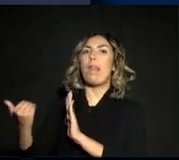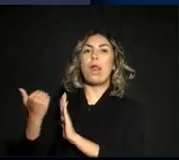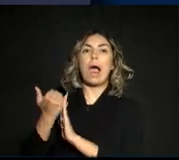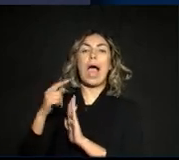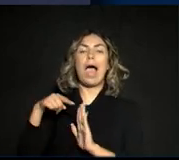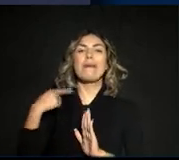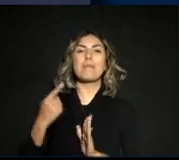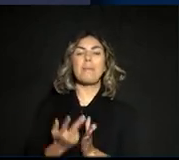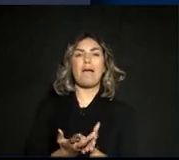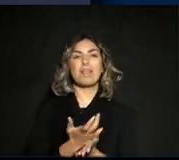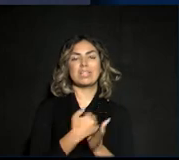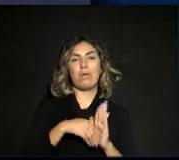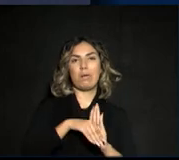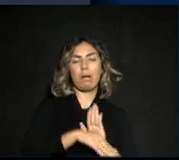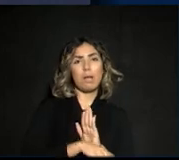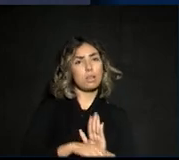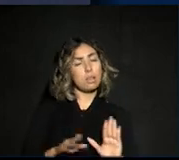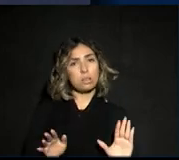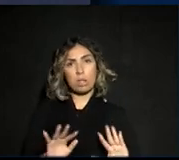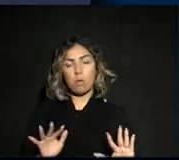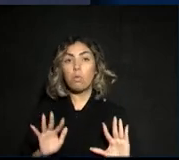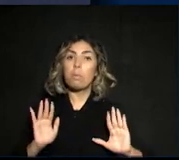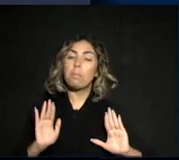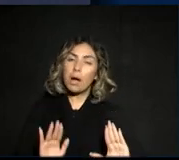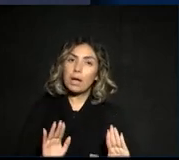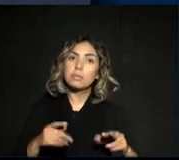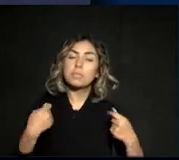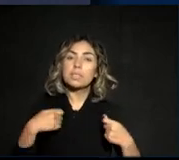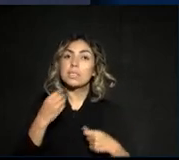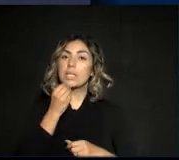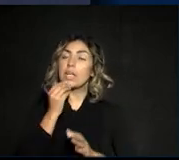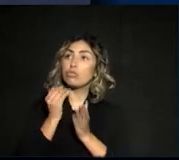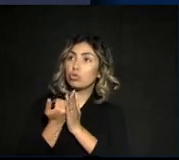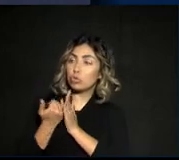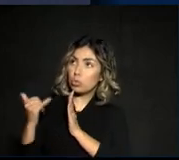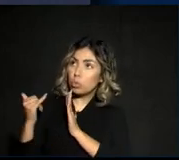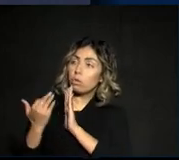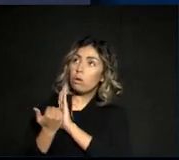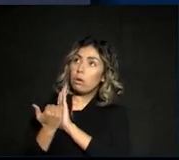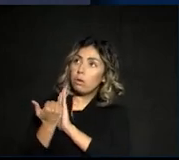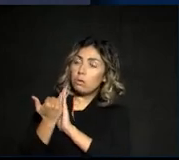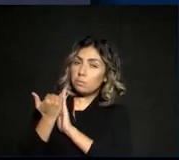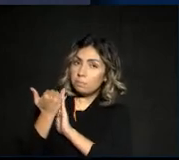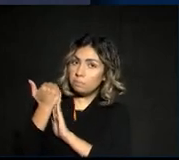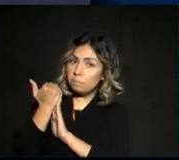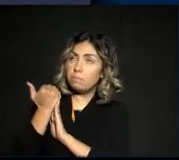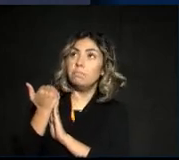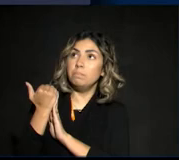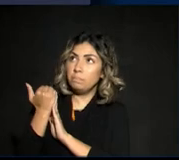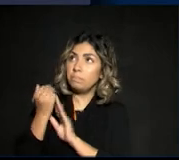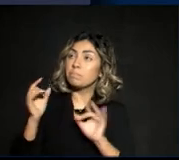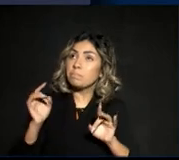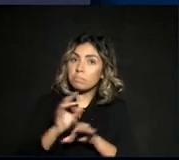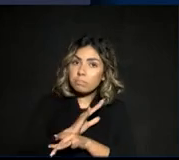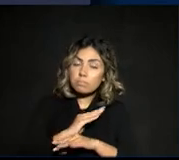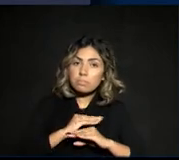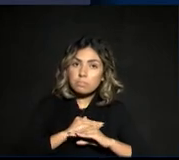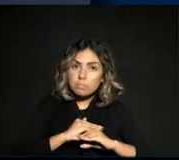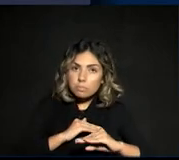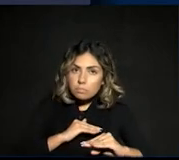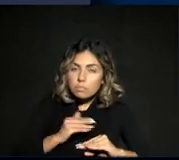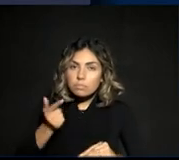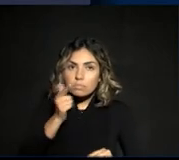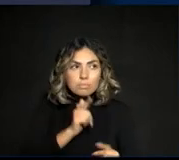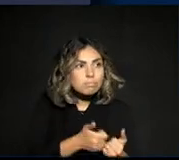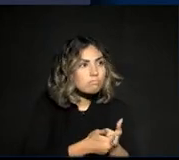cair, mas eu acho que sequer que você aumente os juros até, vamos dizer assim, ter convicção absoluta de que